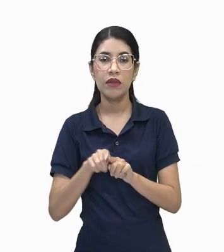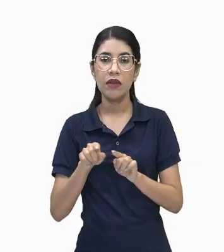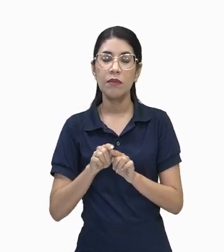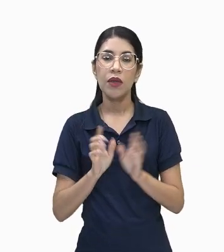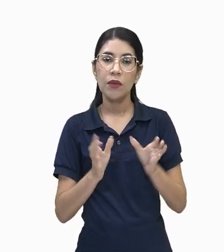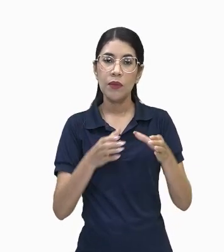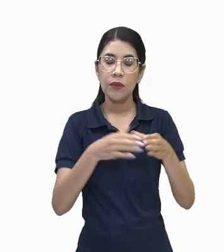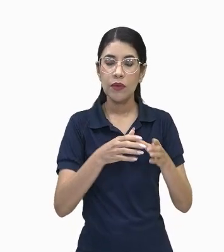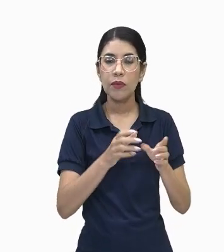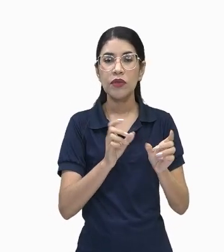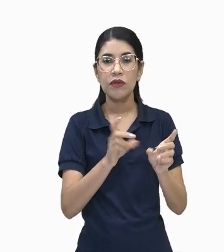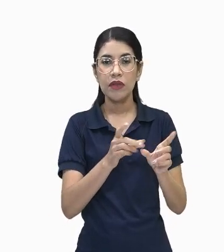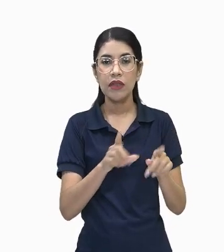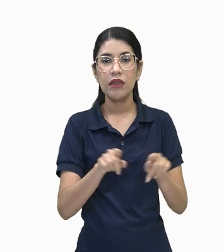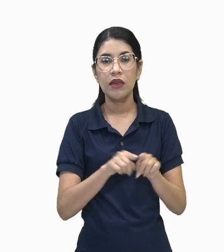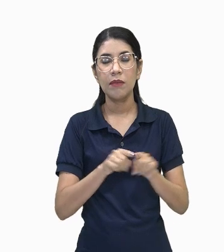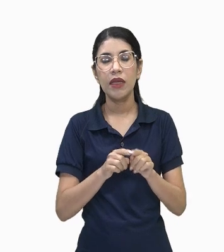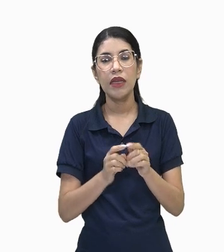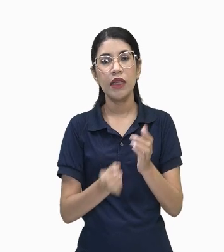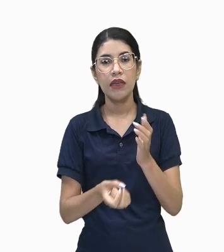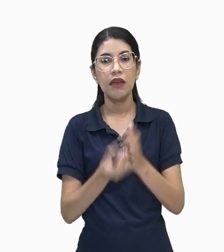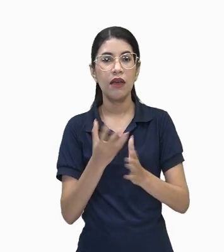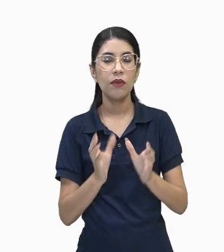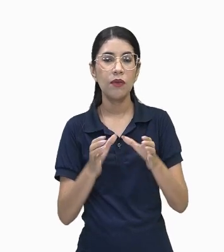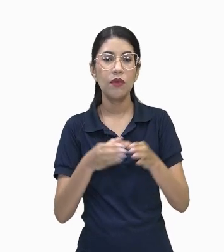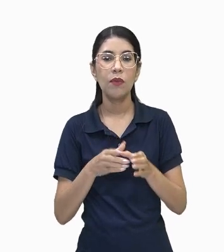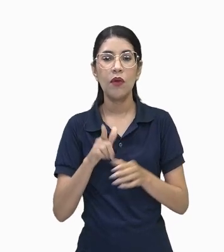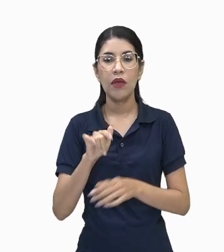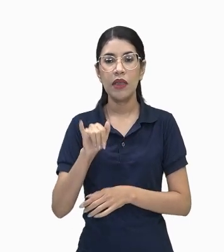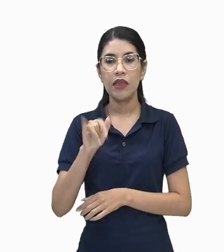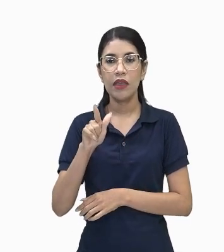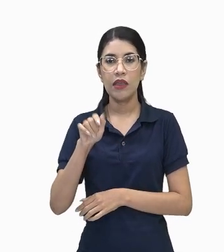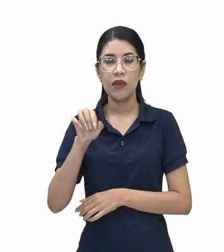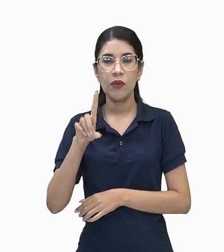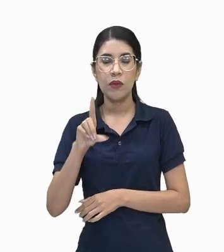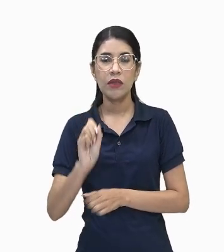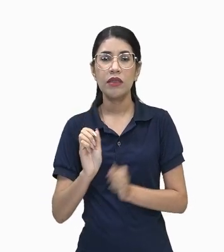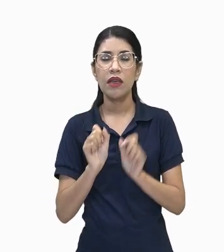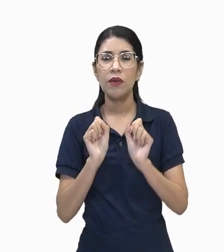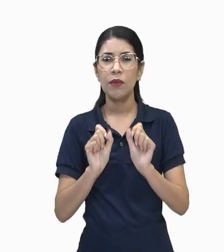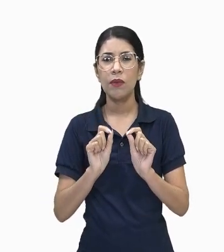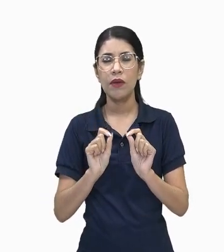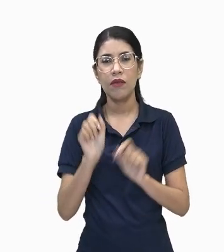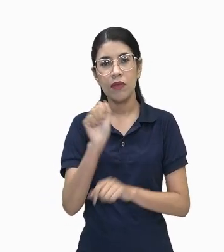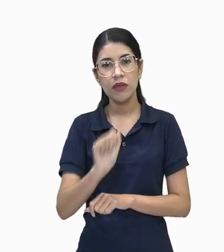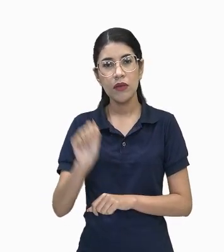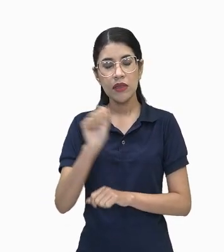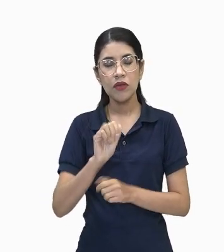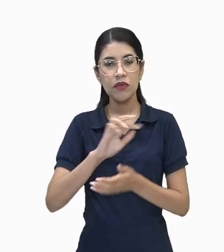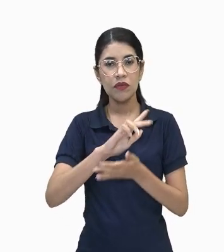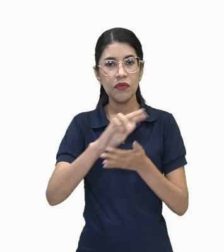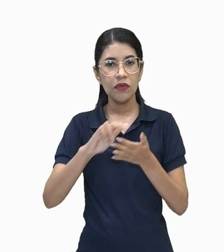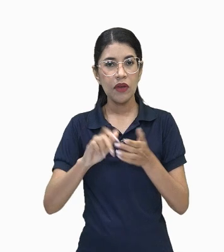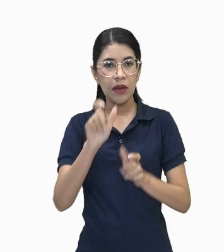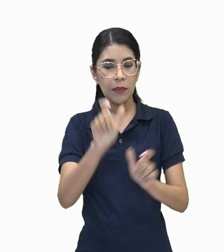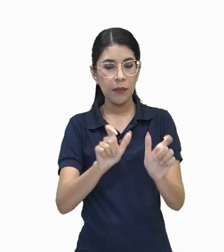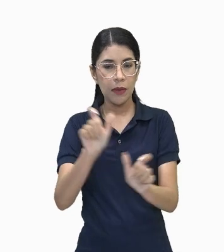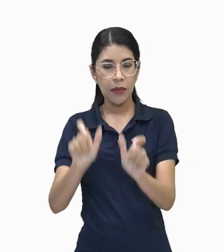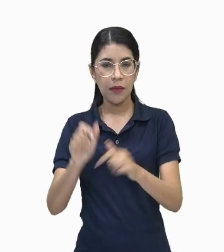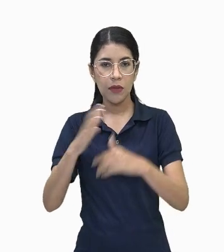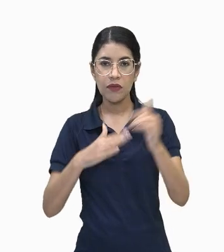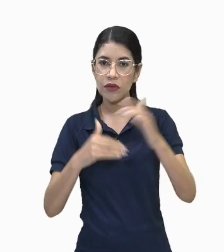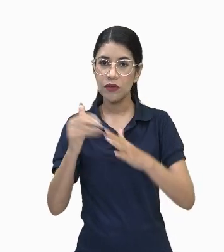estabeleceram as chamadas guildas medievais, associações de pessoas de diversas profissões. Então a gente está vendo